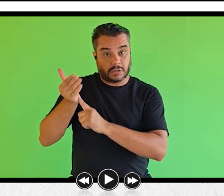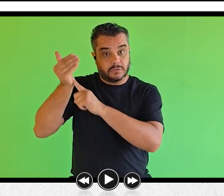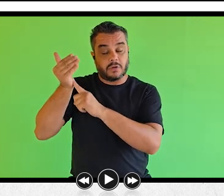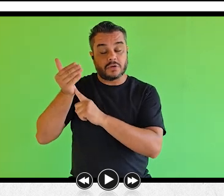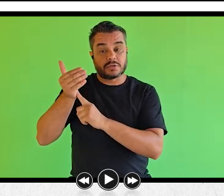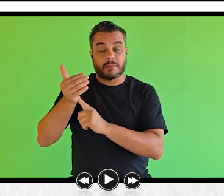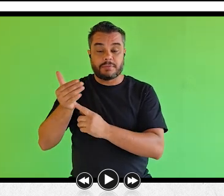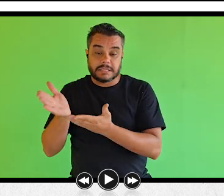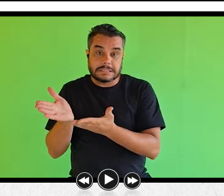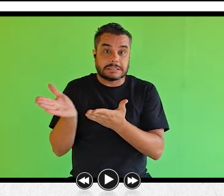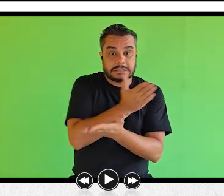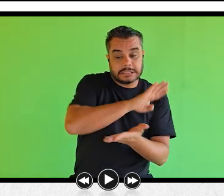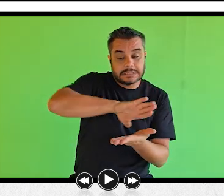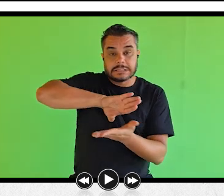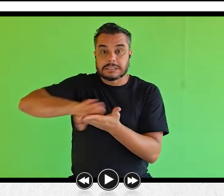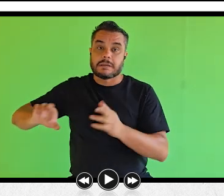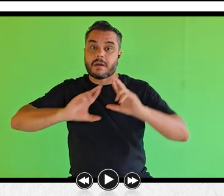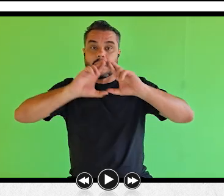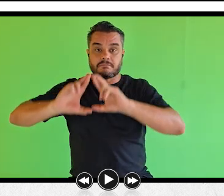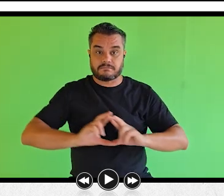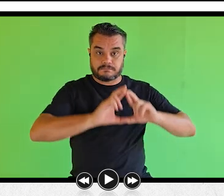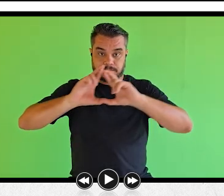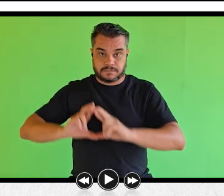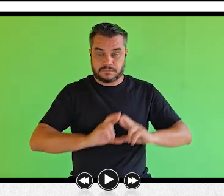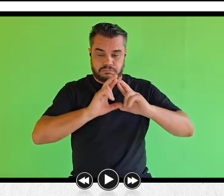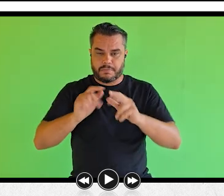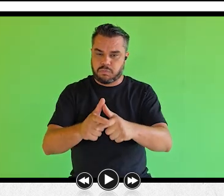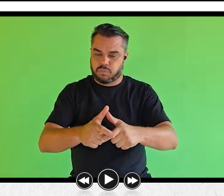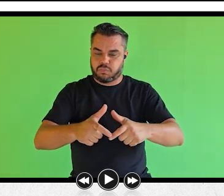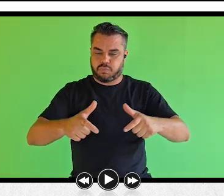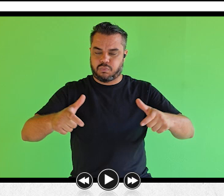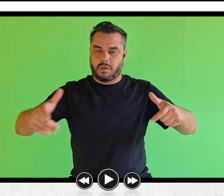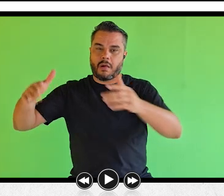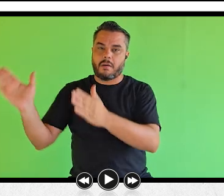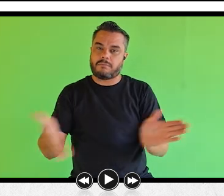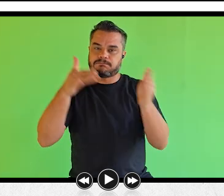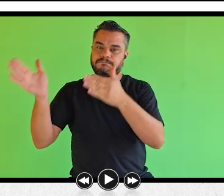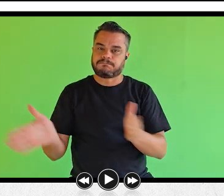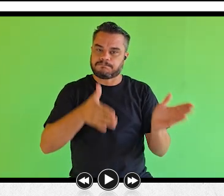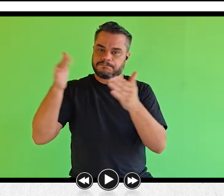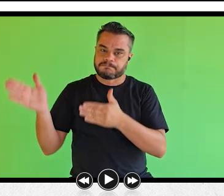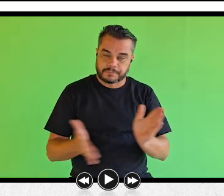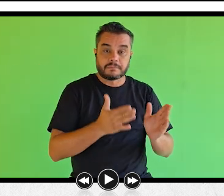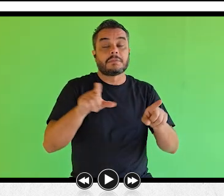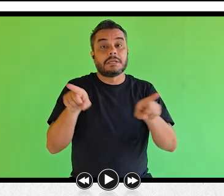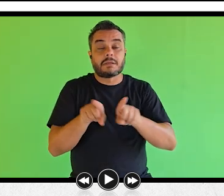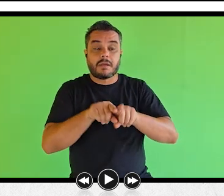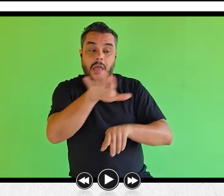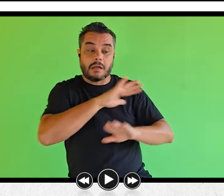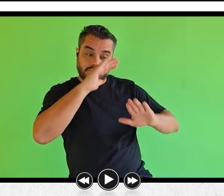produtividade. E também o aumento da escolaridade e capacitação técnica adequada para que seja desenvolvido o